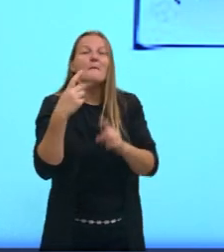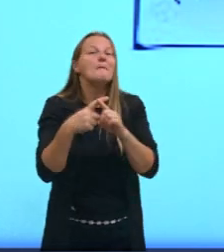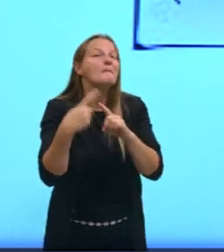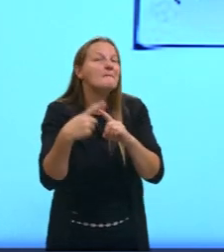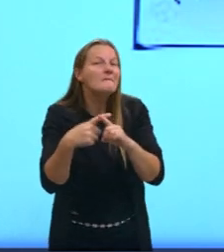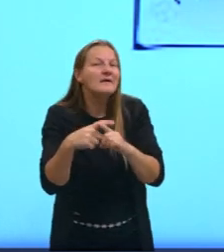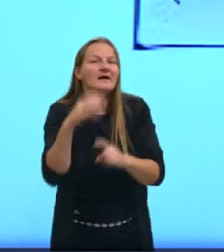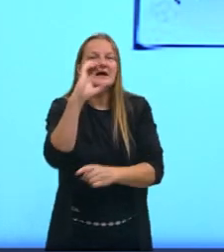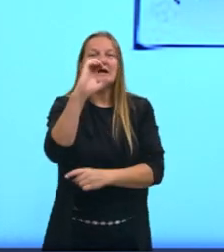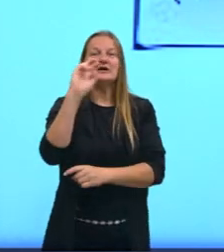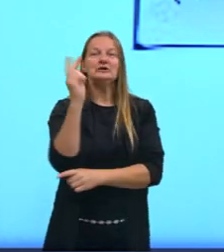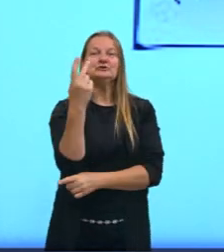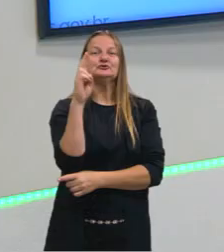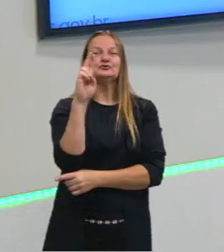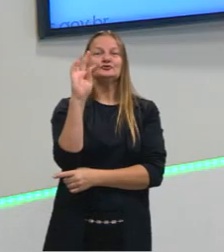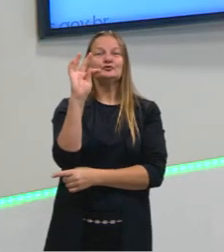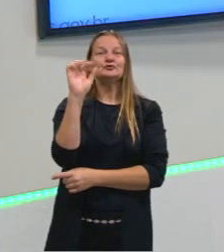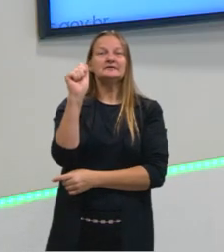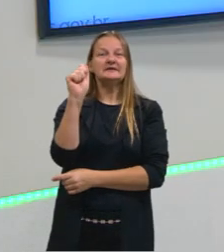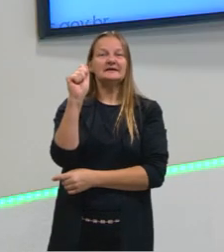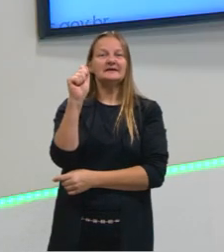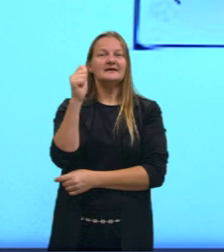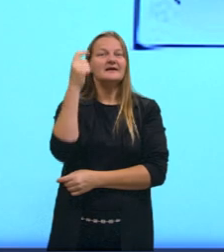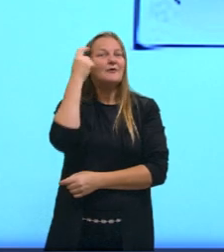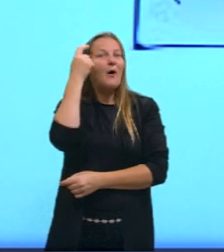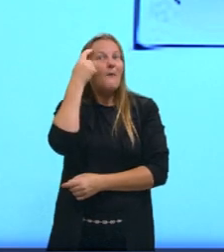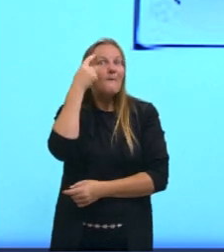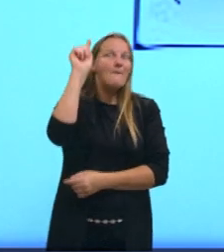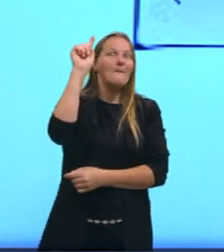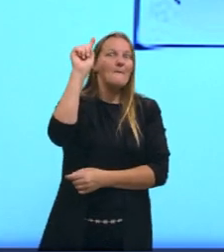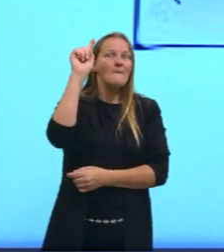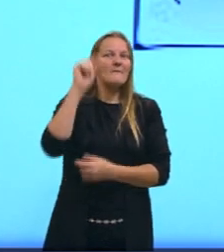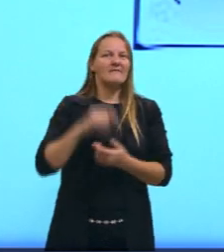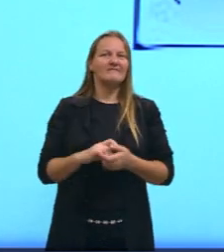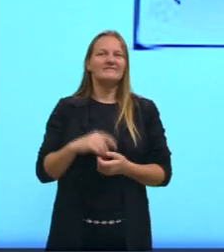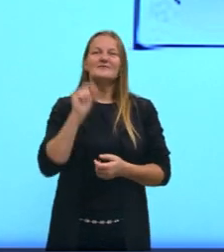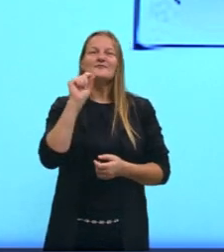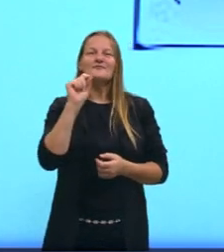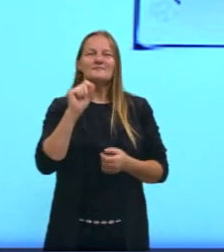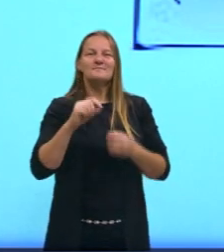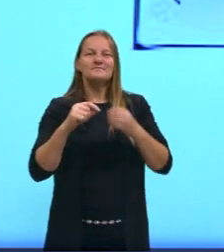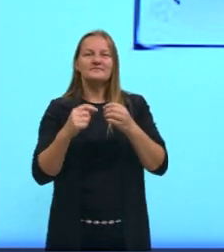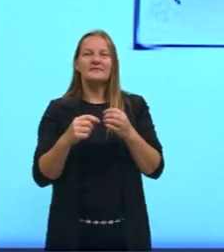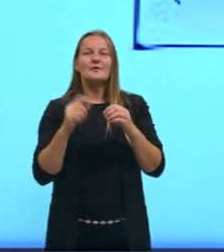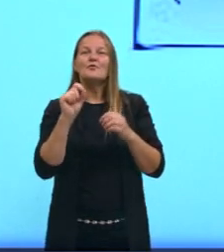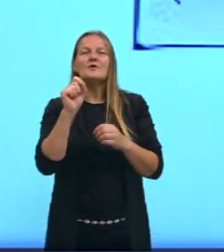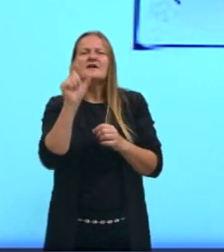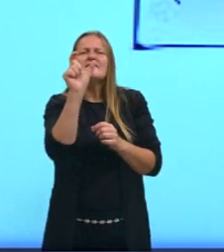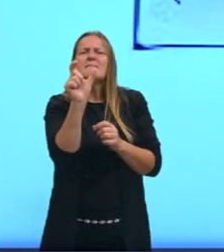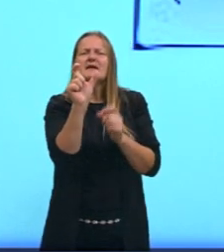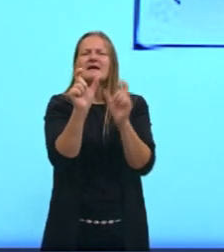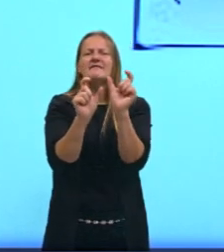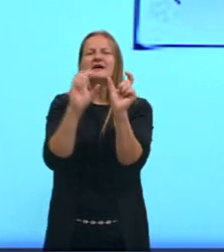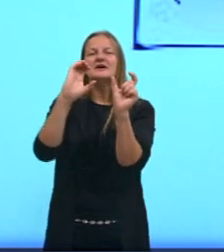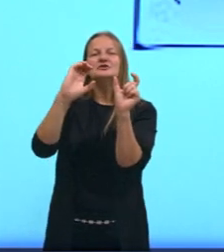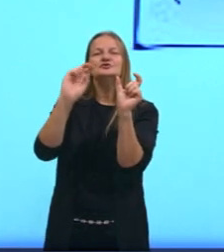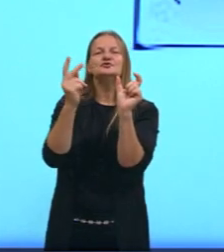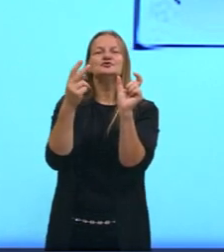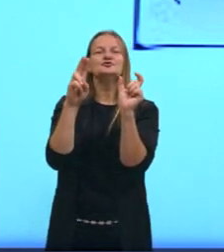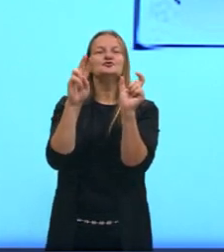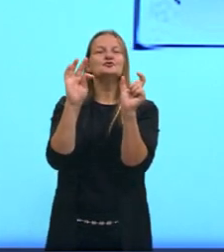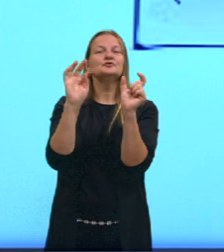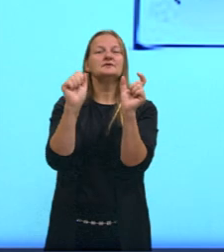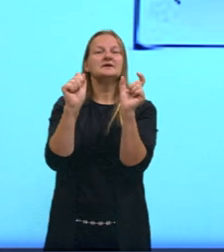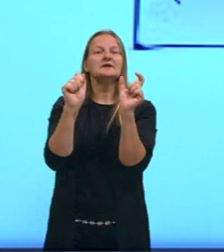esse chuta que ele usa aqui e se refere a quê que que ele queria que fosse chutado